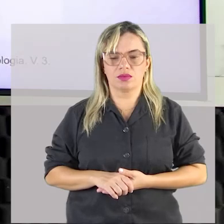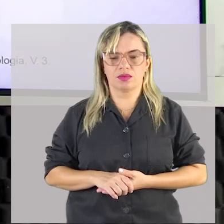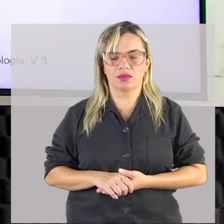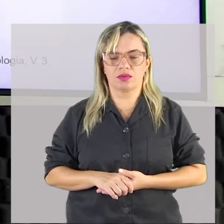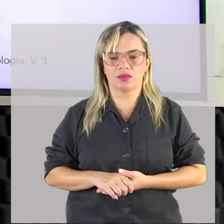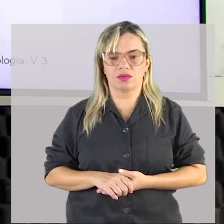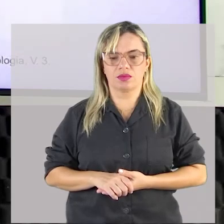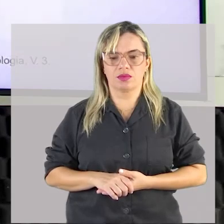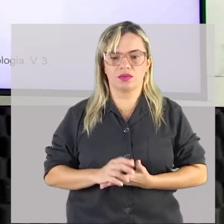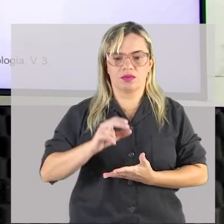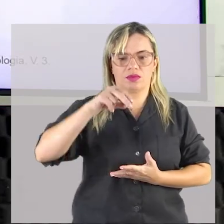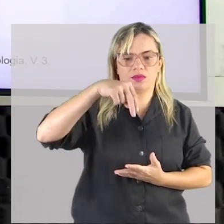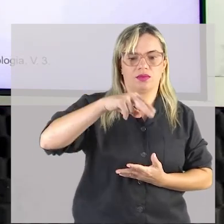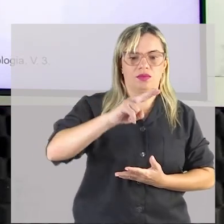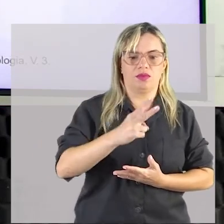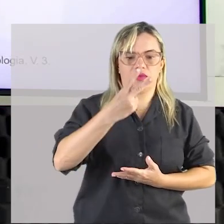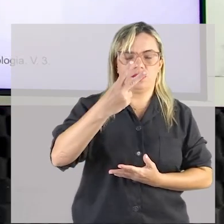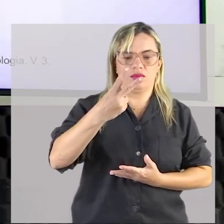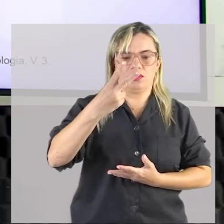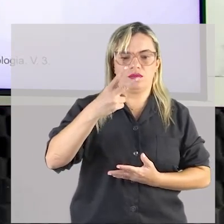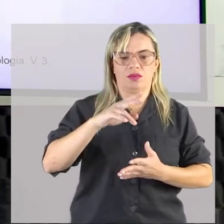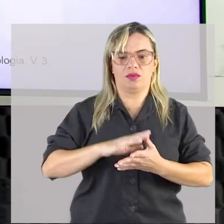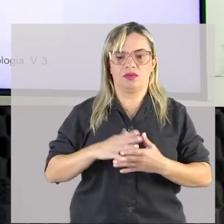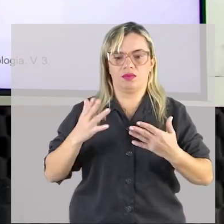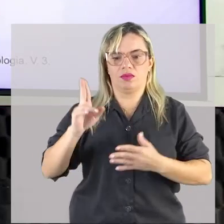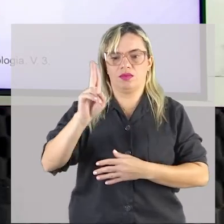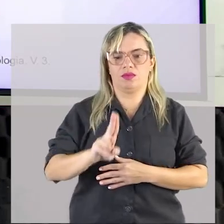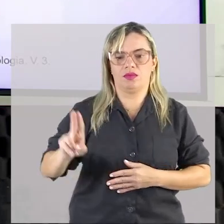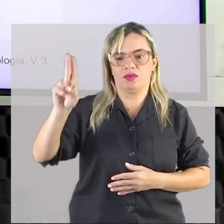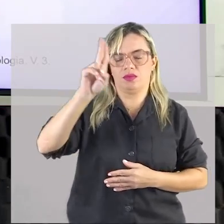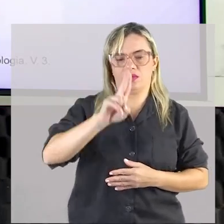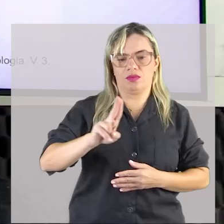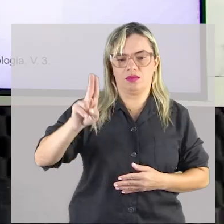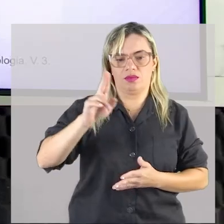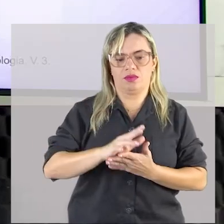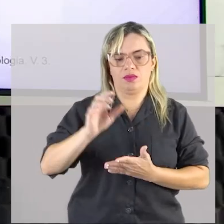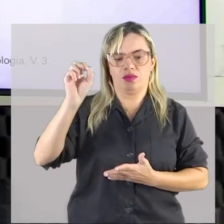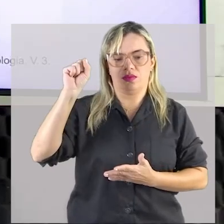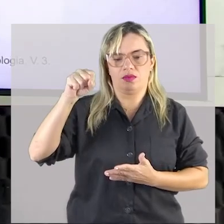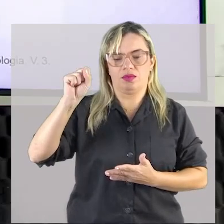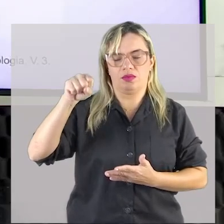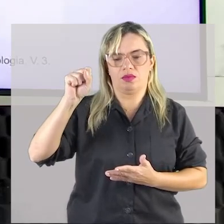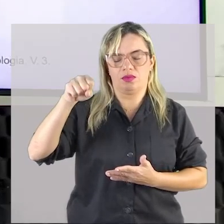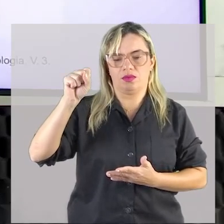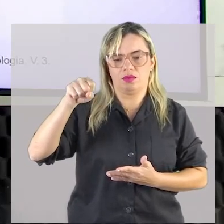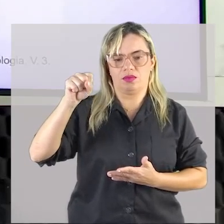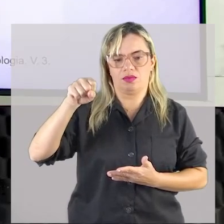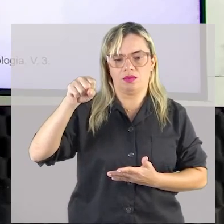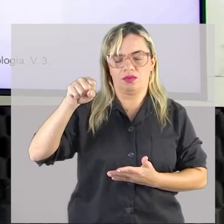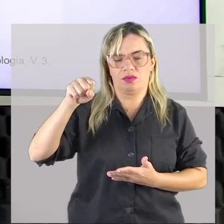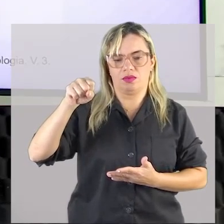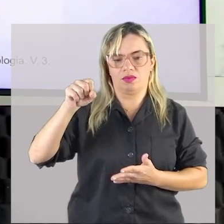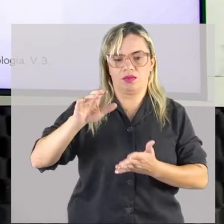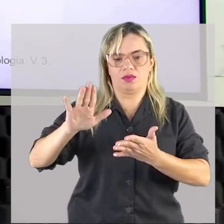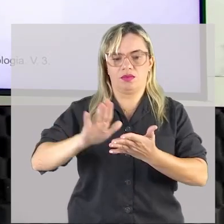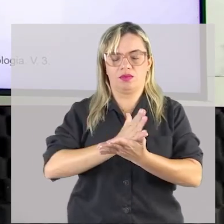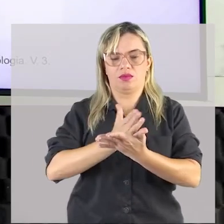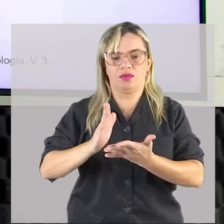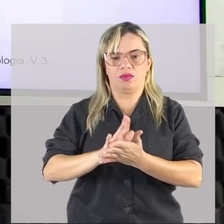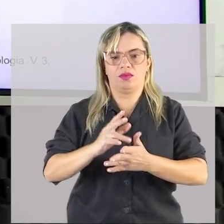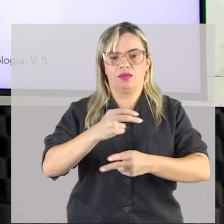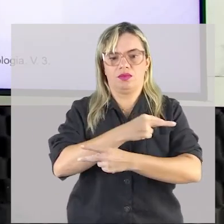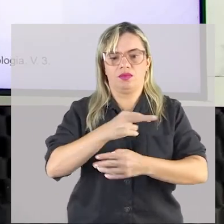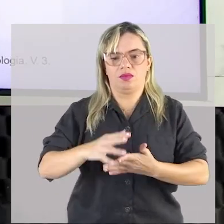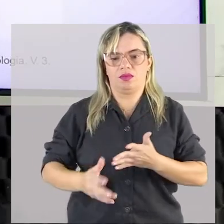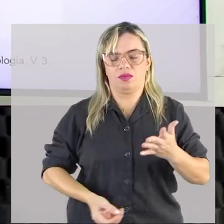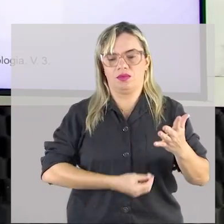no caso, o N2, né, sendo utilizado, aí sim, né, por alguns